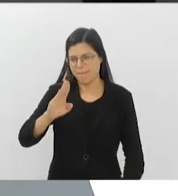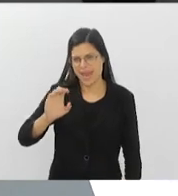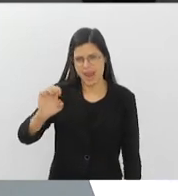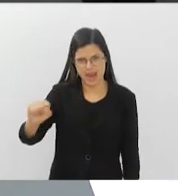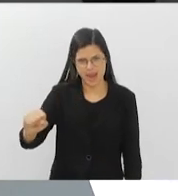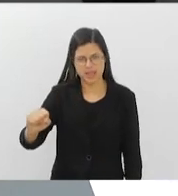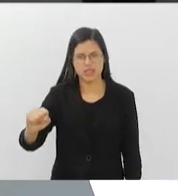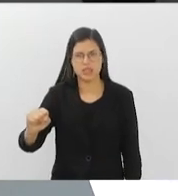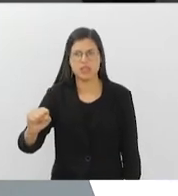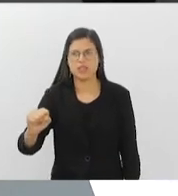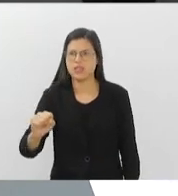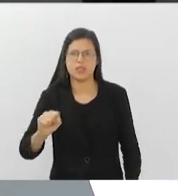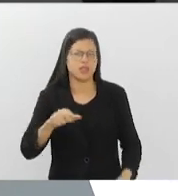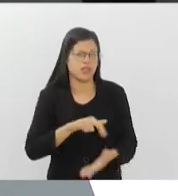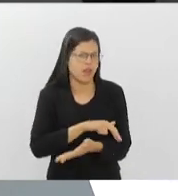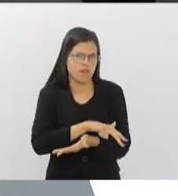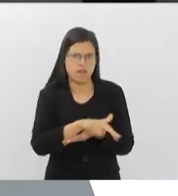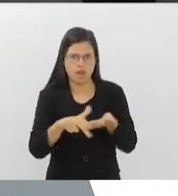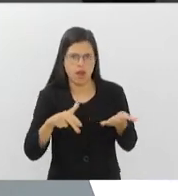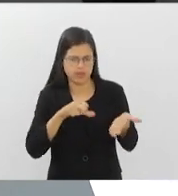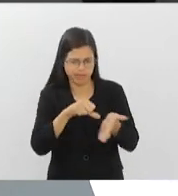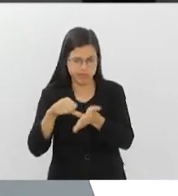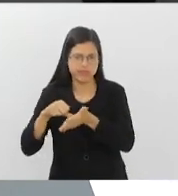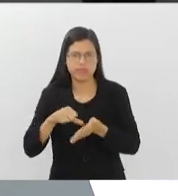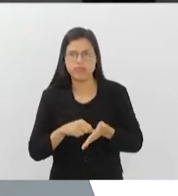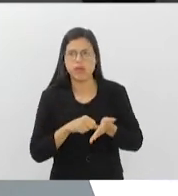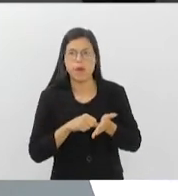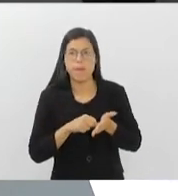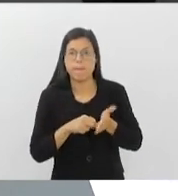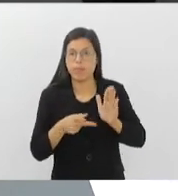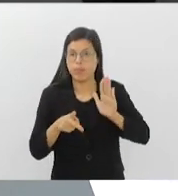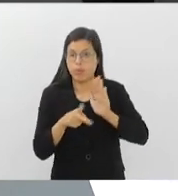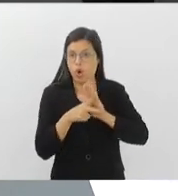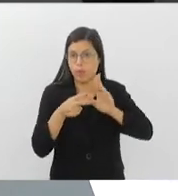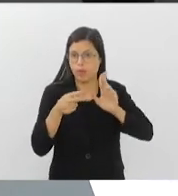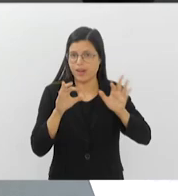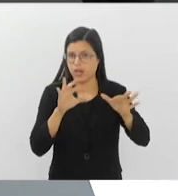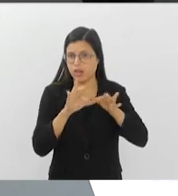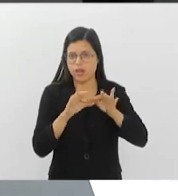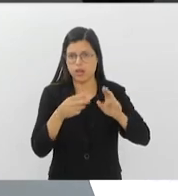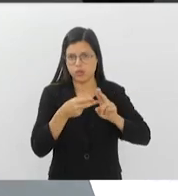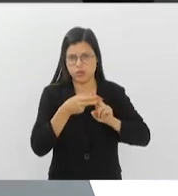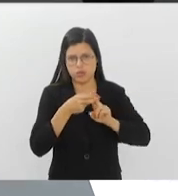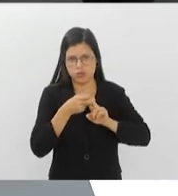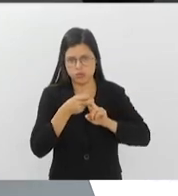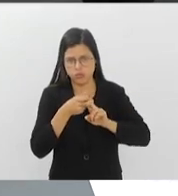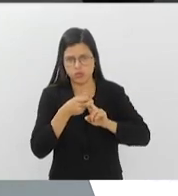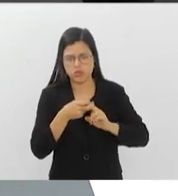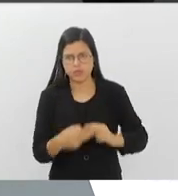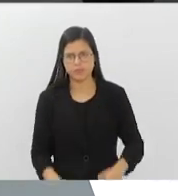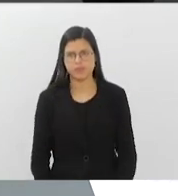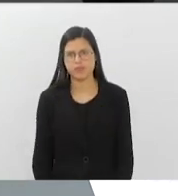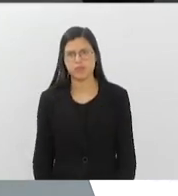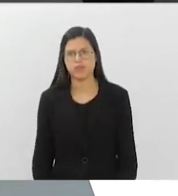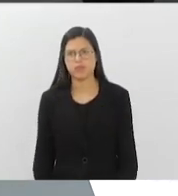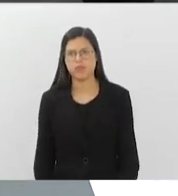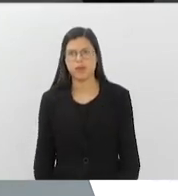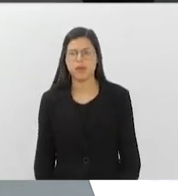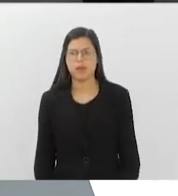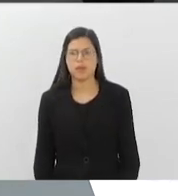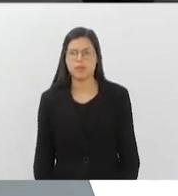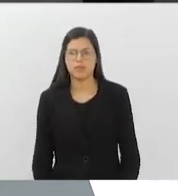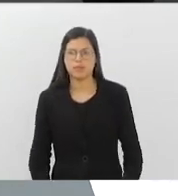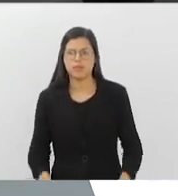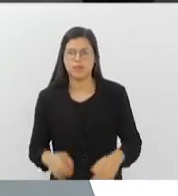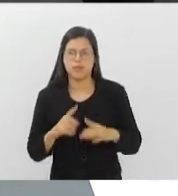ambulatórios, hospitais, postos, editais, do SUS. Ora, mas não deixa de ser, por